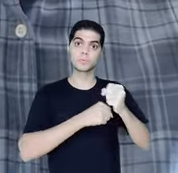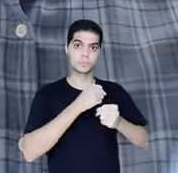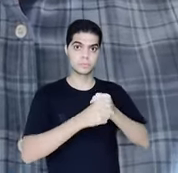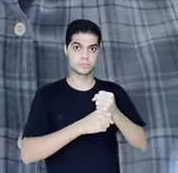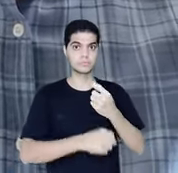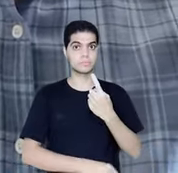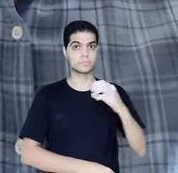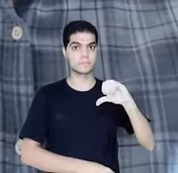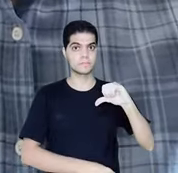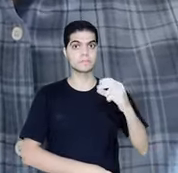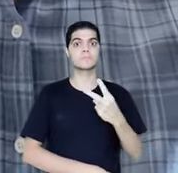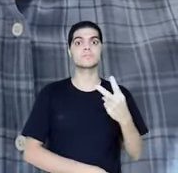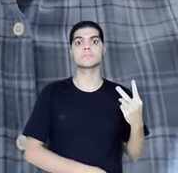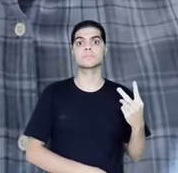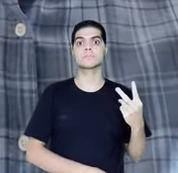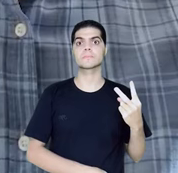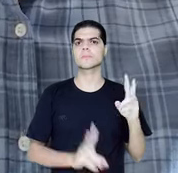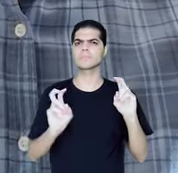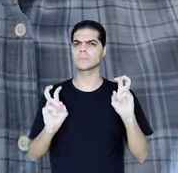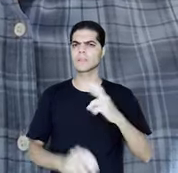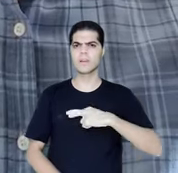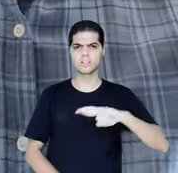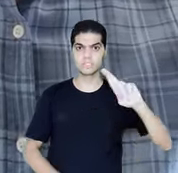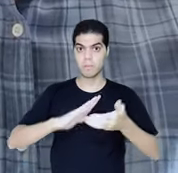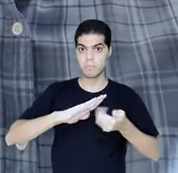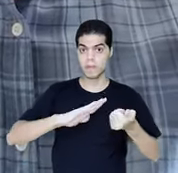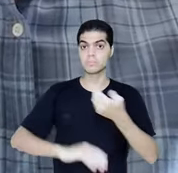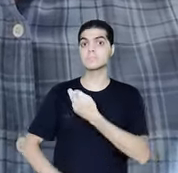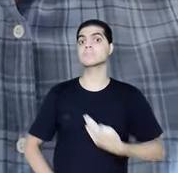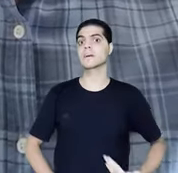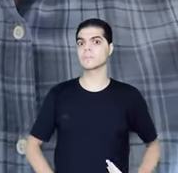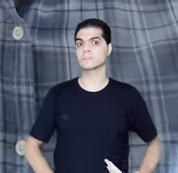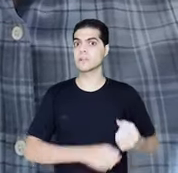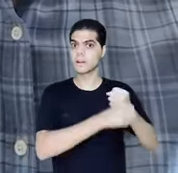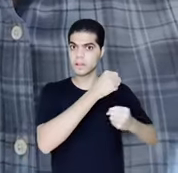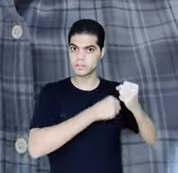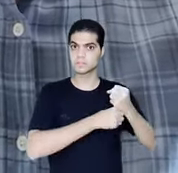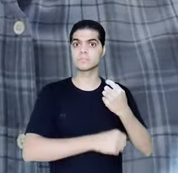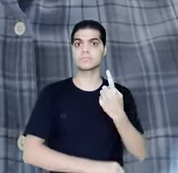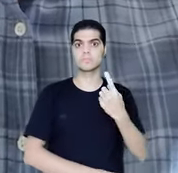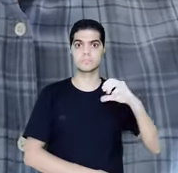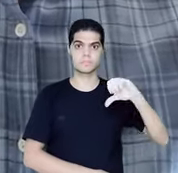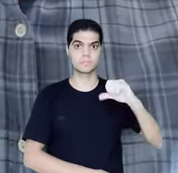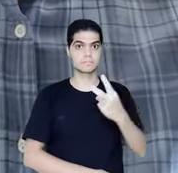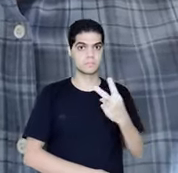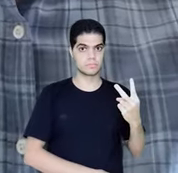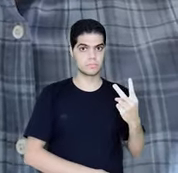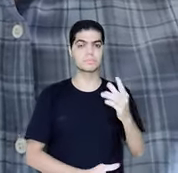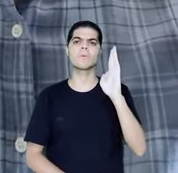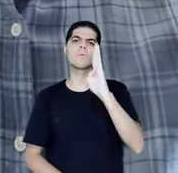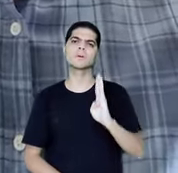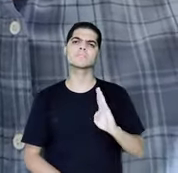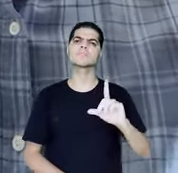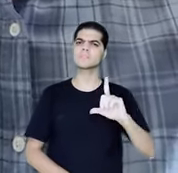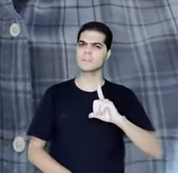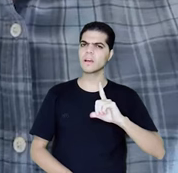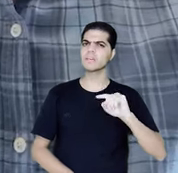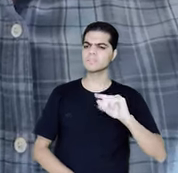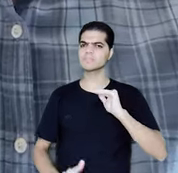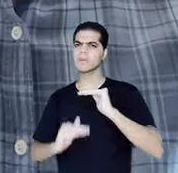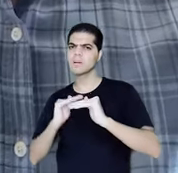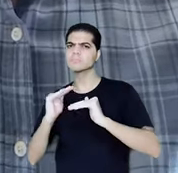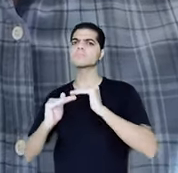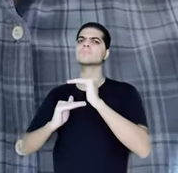1922. Veja a questão da laicidade do Estado. Em 1922, o Brasil estava